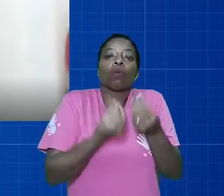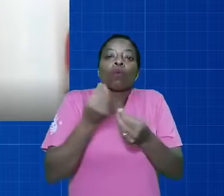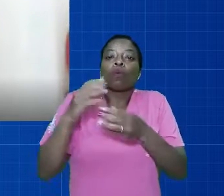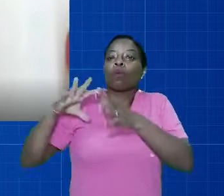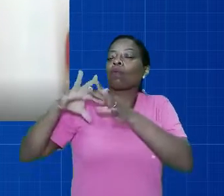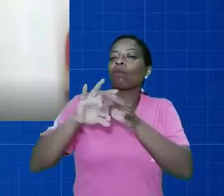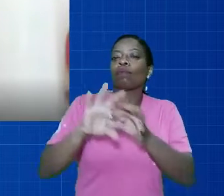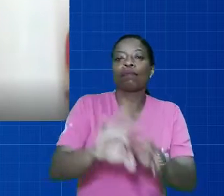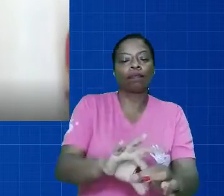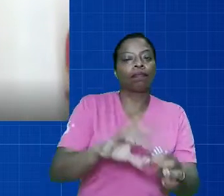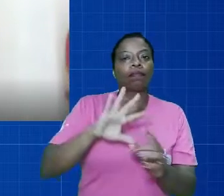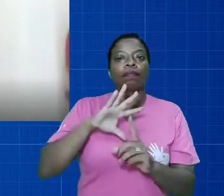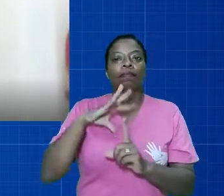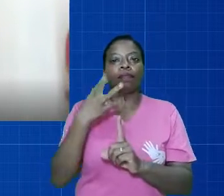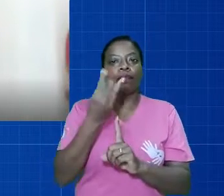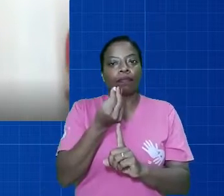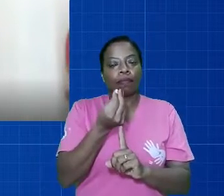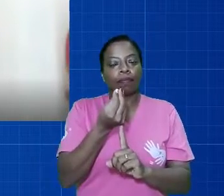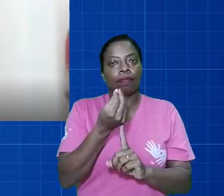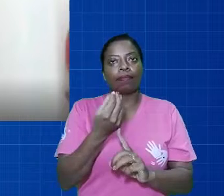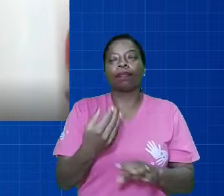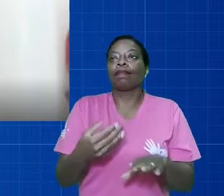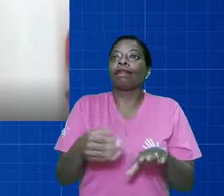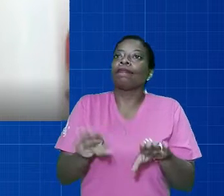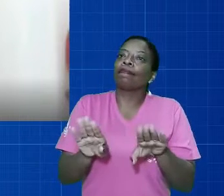contexto? E depois